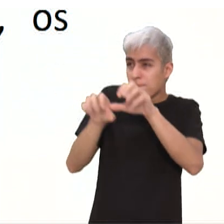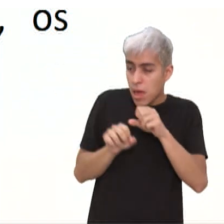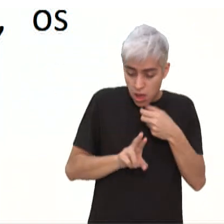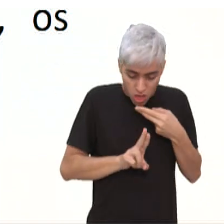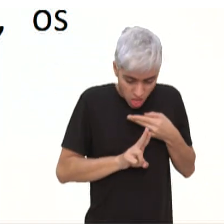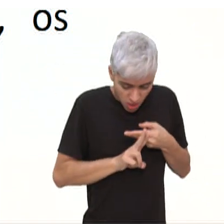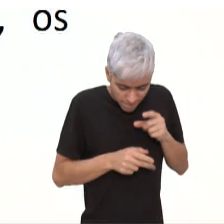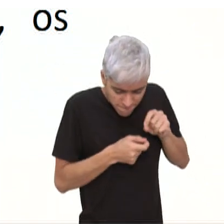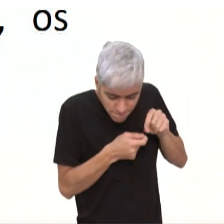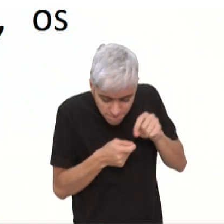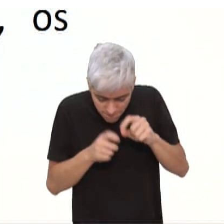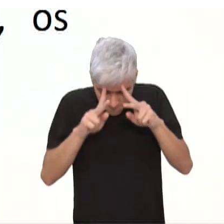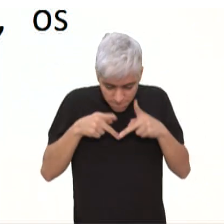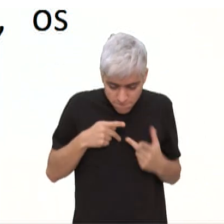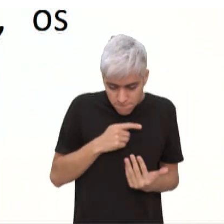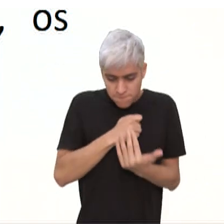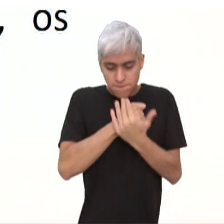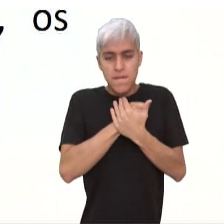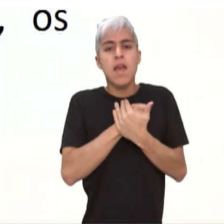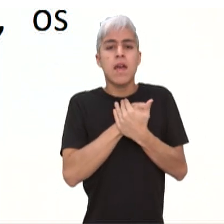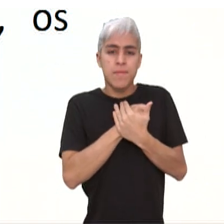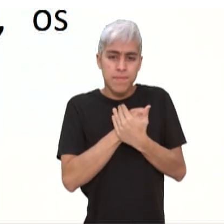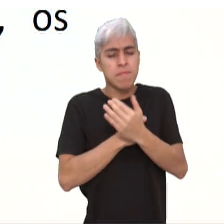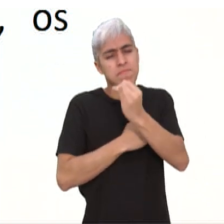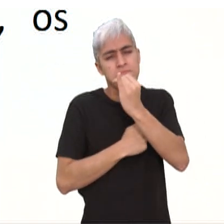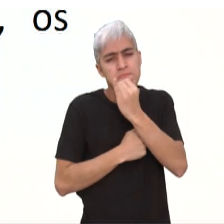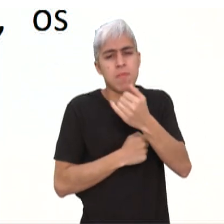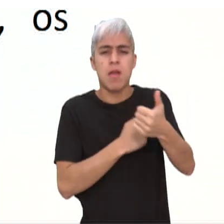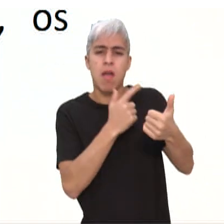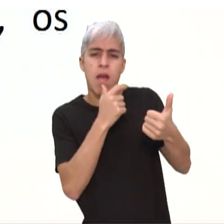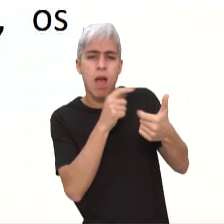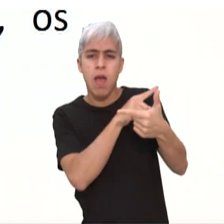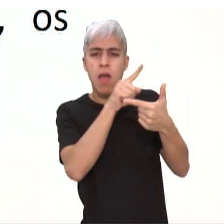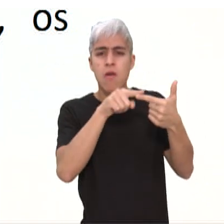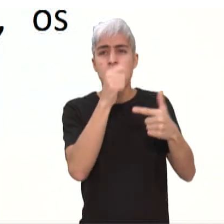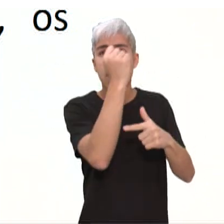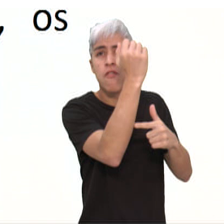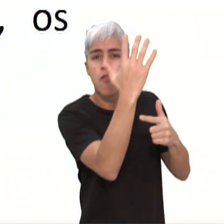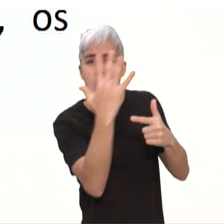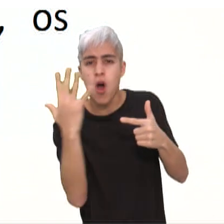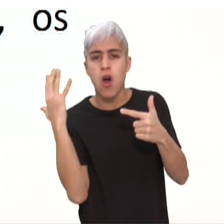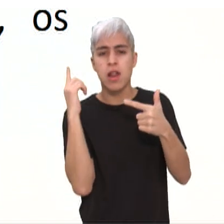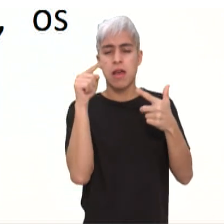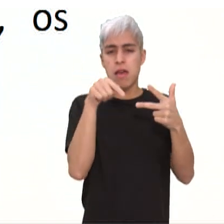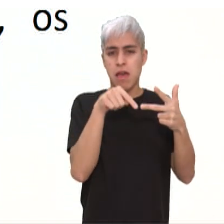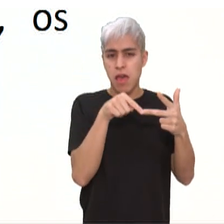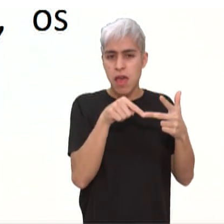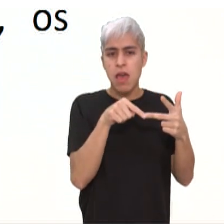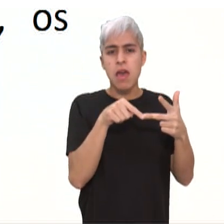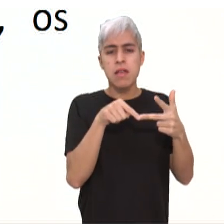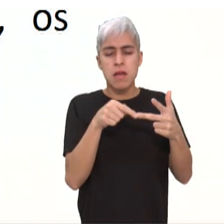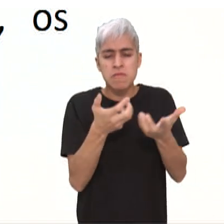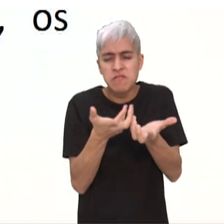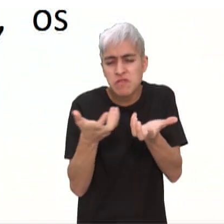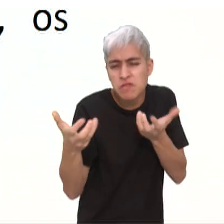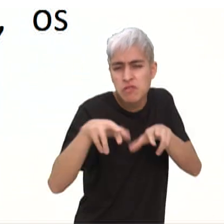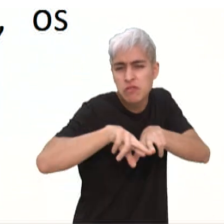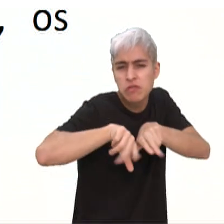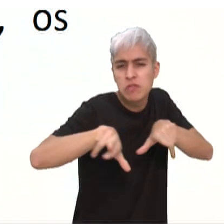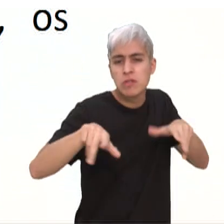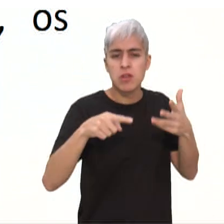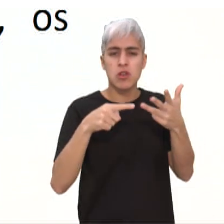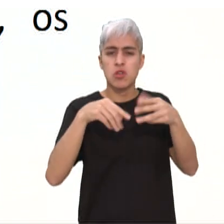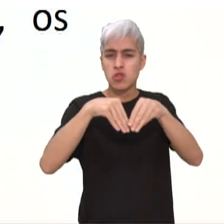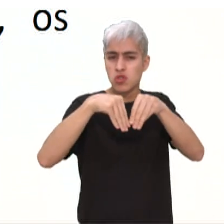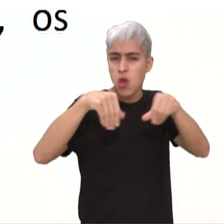benefício. Por exemplo, a água, as florestas, os vegetais, o